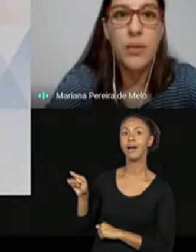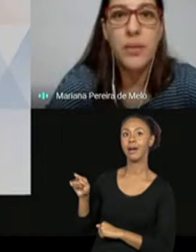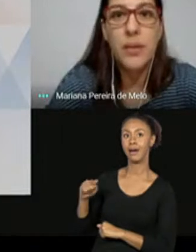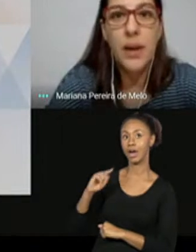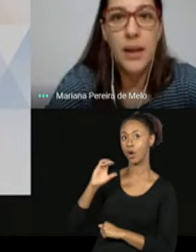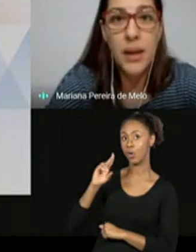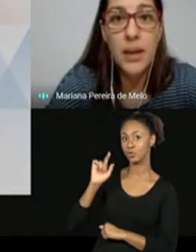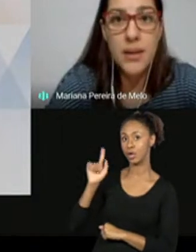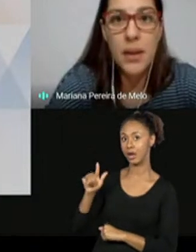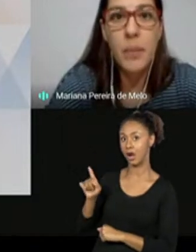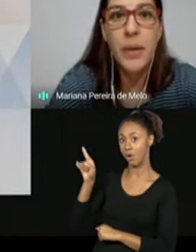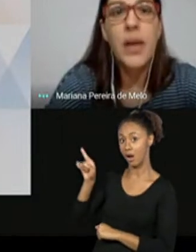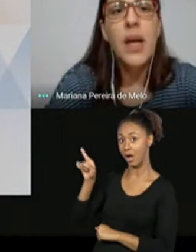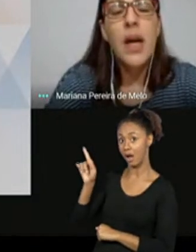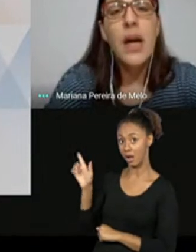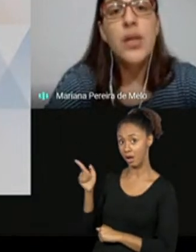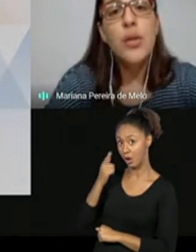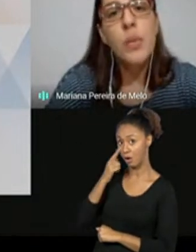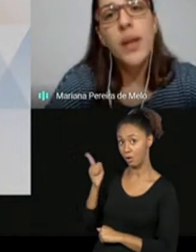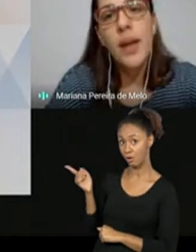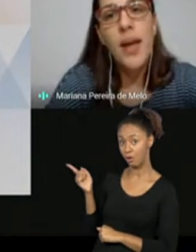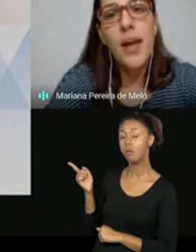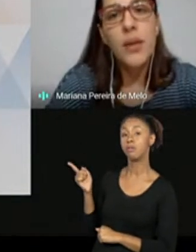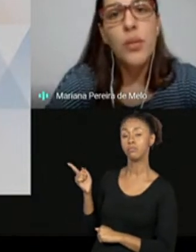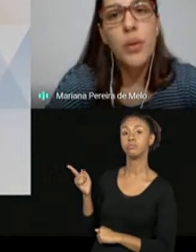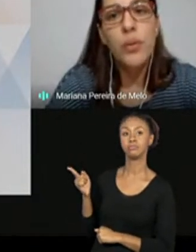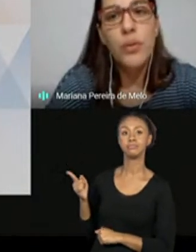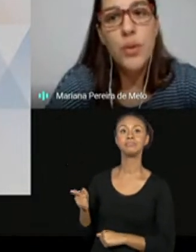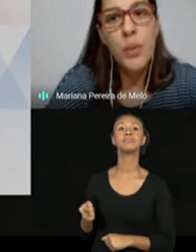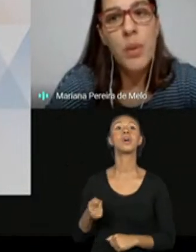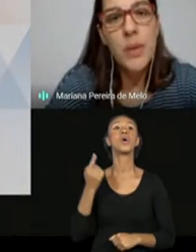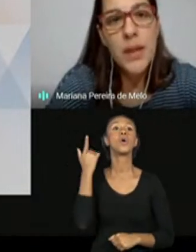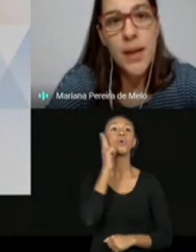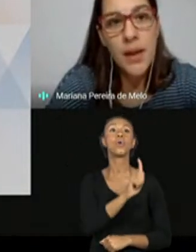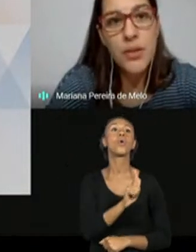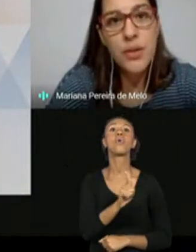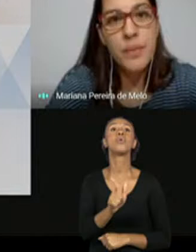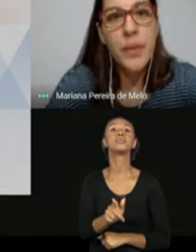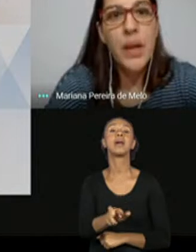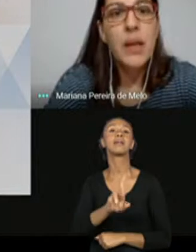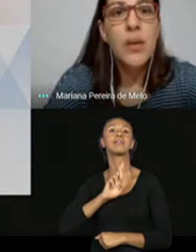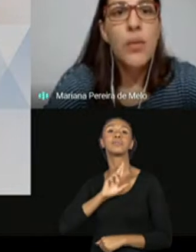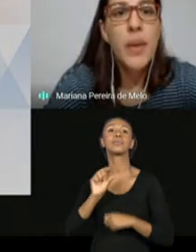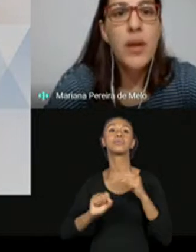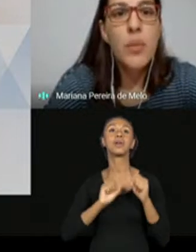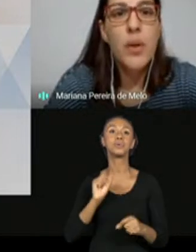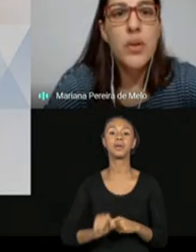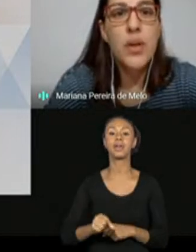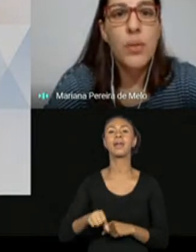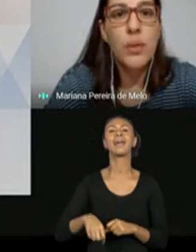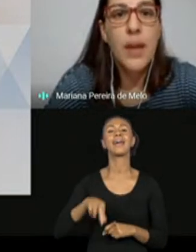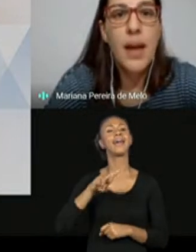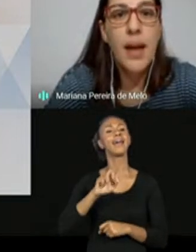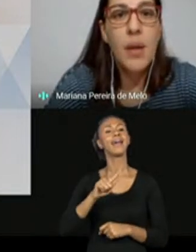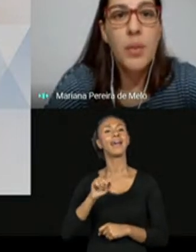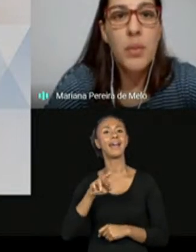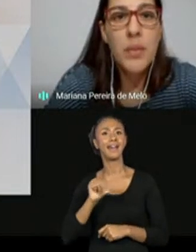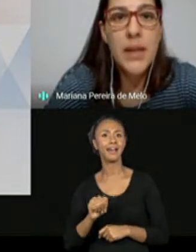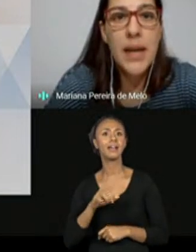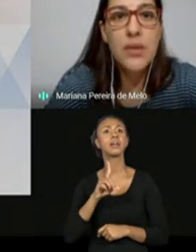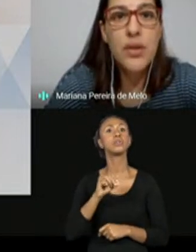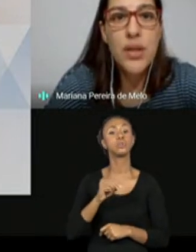cima, ó, aqui em cima, a gente obtém a regra do produto de probabilidade. Então, como é que eu posso calcular